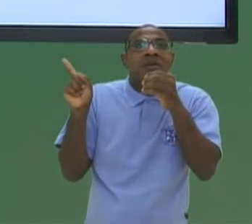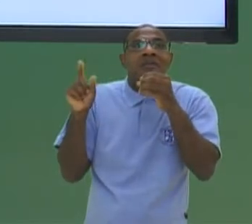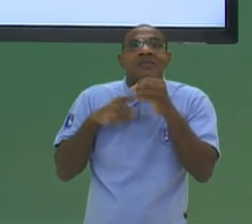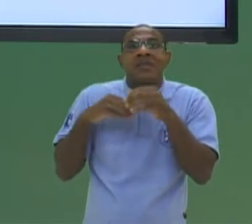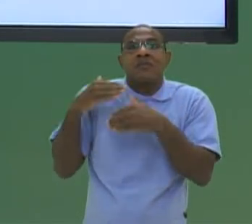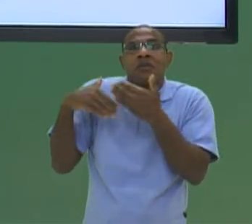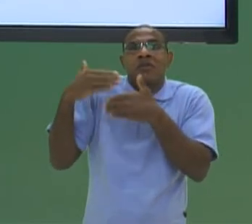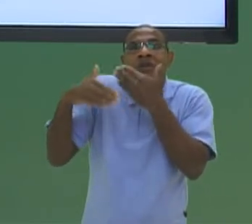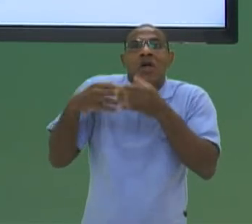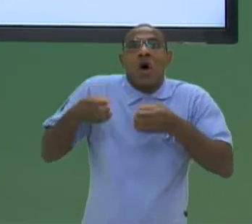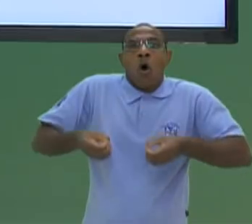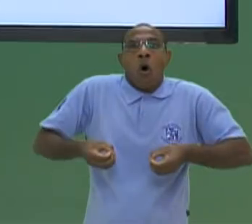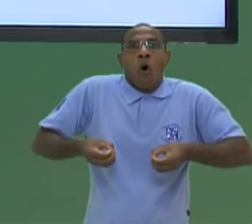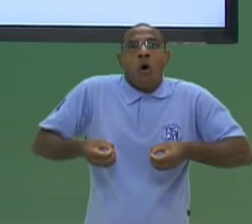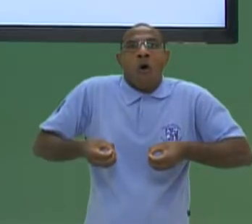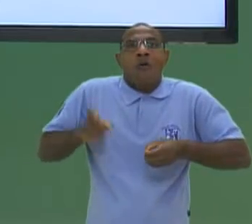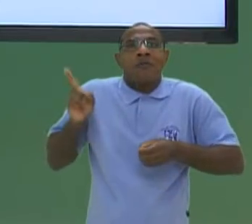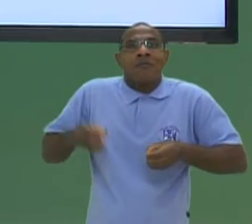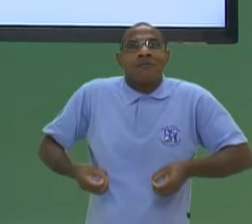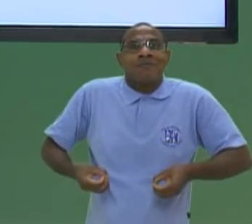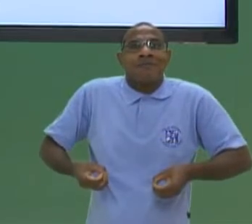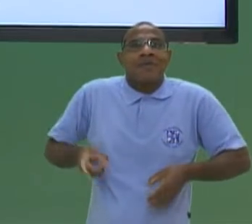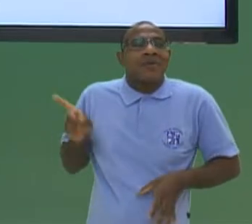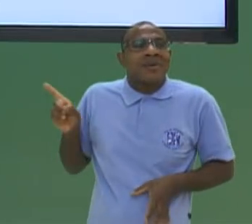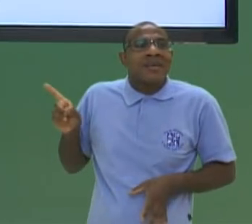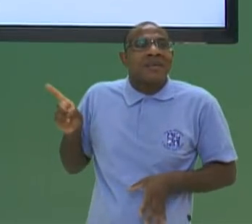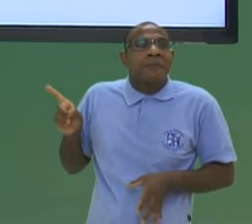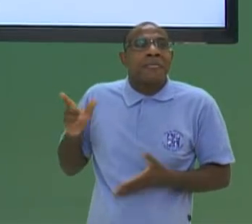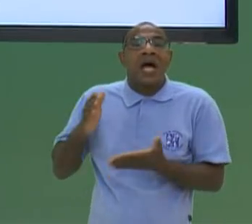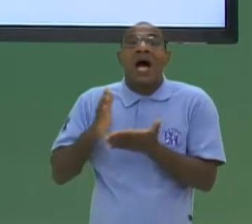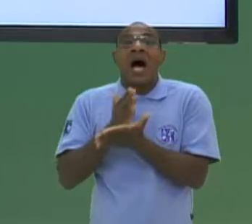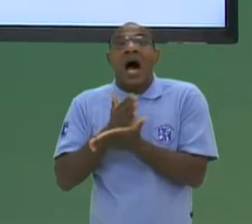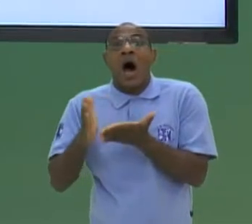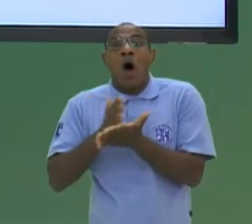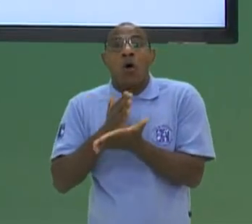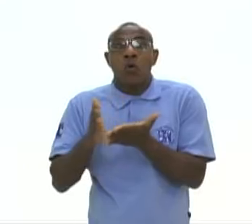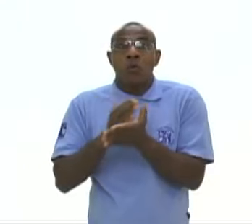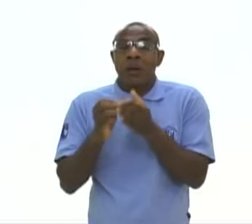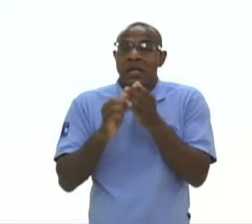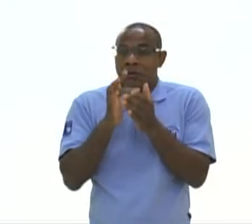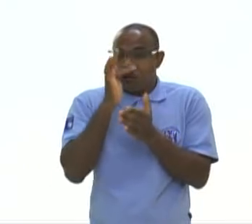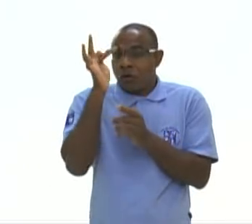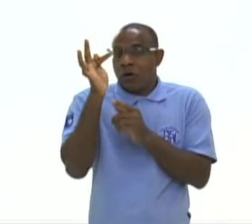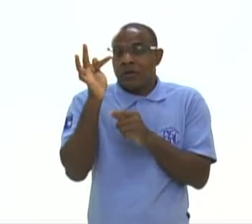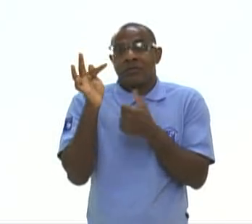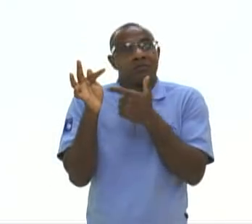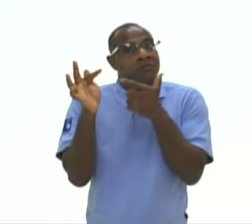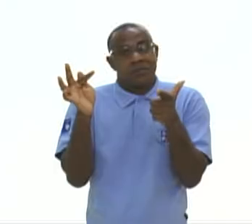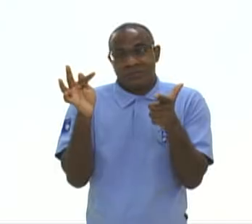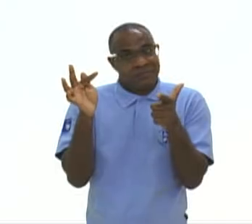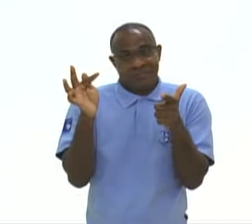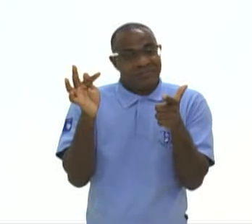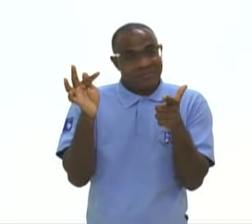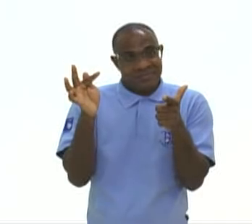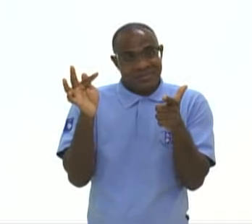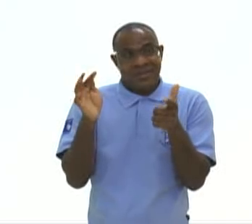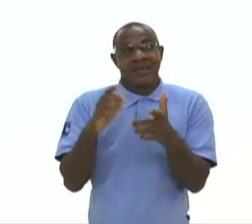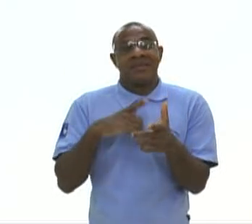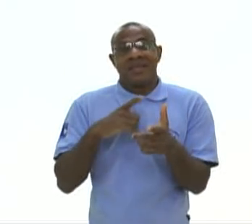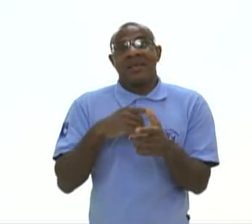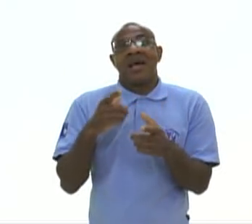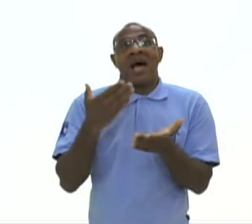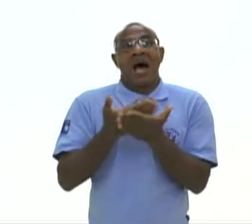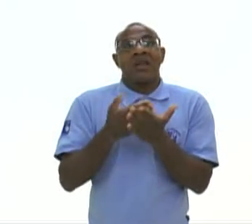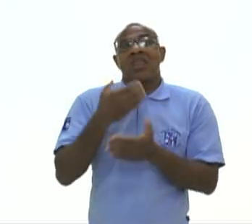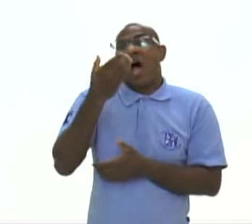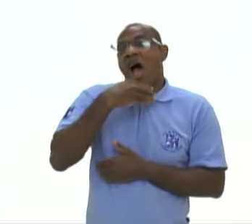do ovário. Em algumas flores, não vai ser o ovário que vai se desenvolver. A gente vai ver na aula de frutos